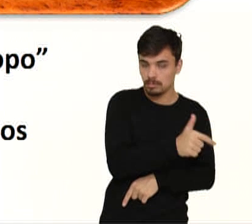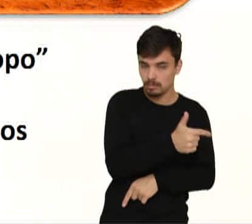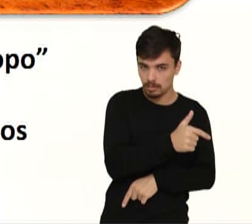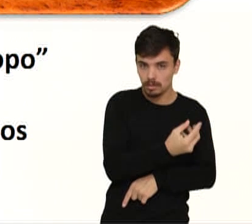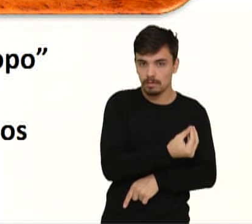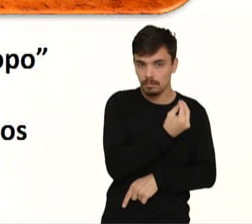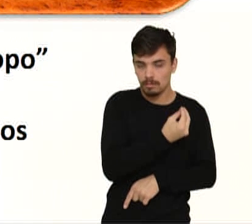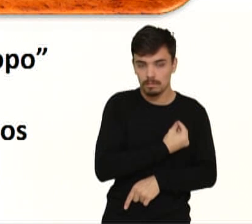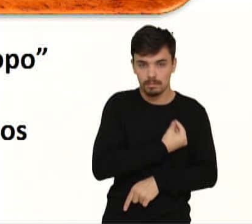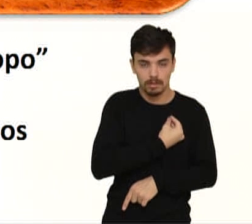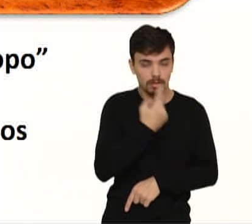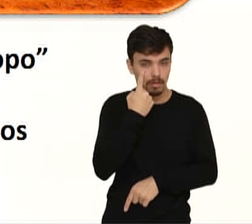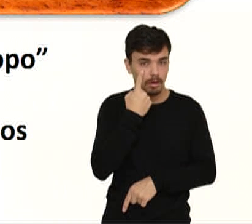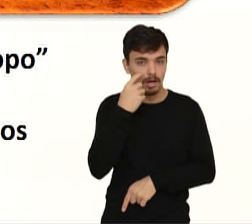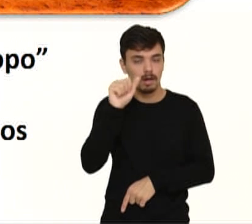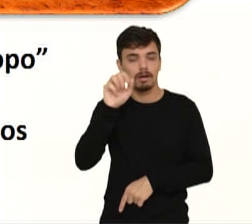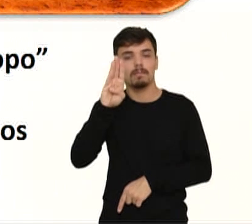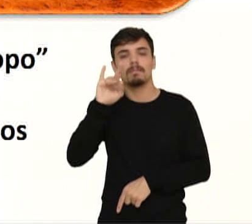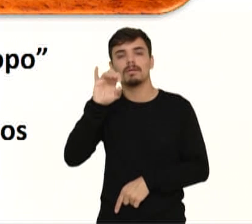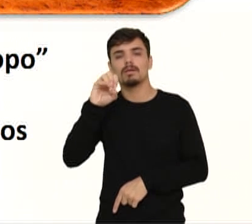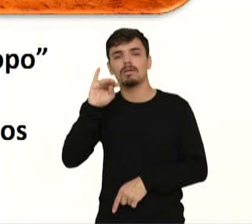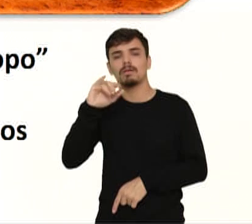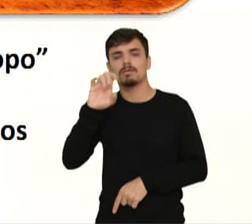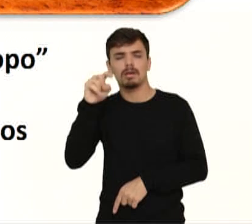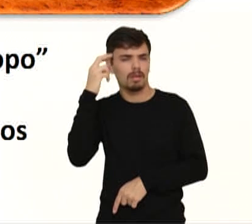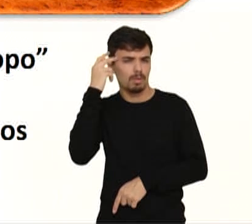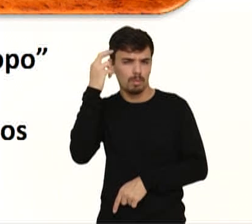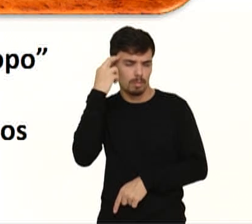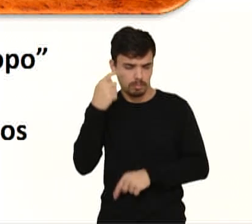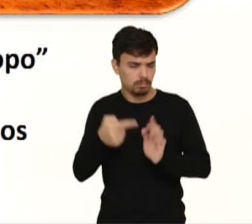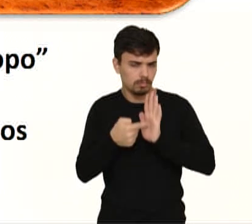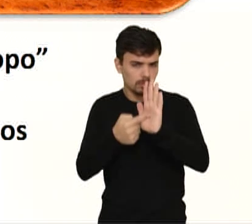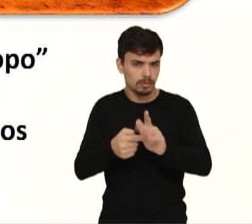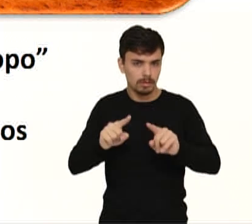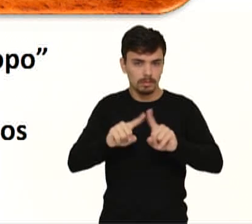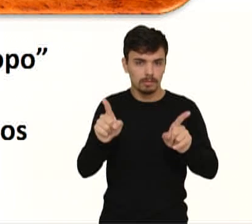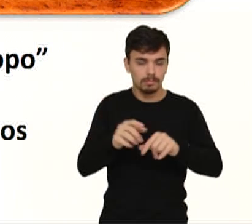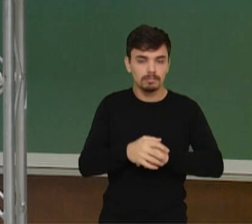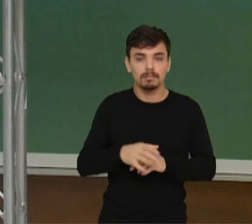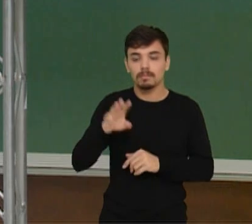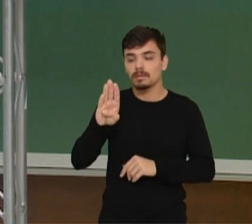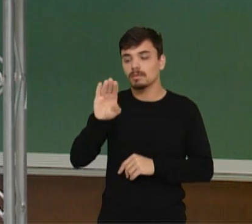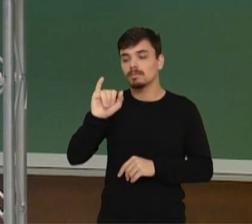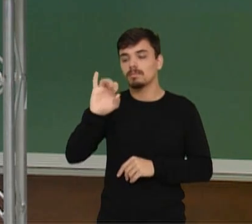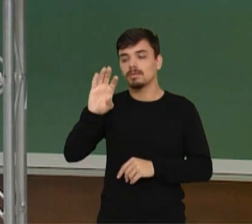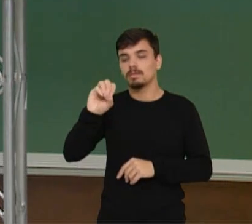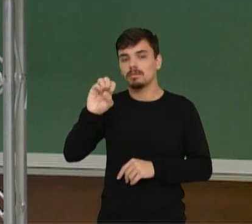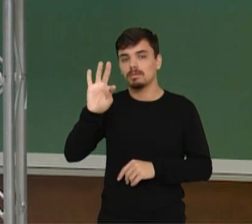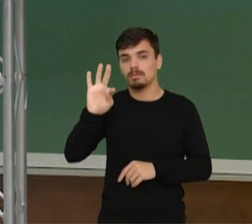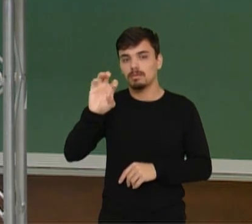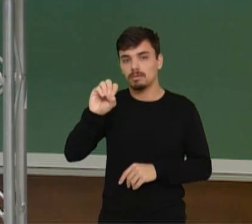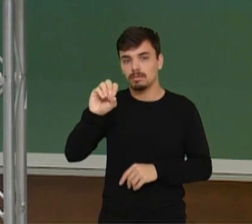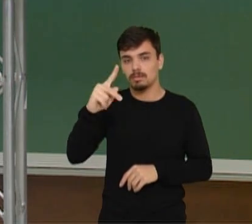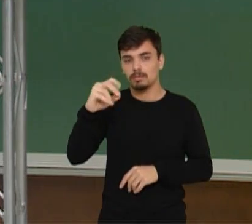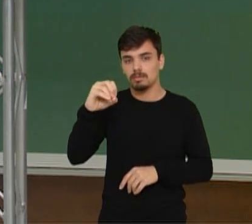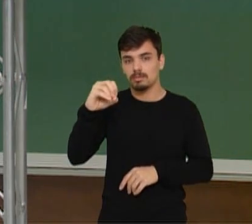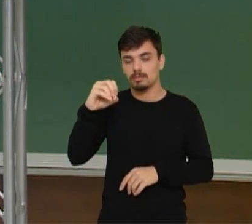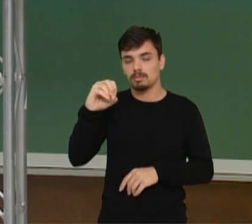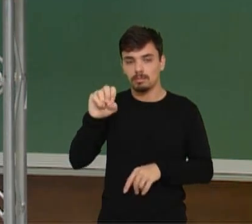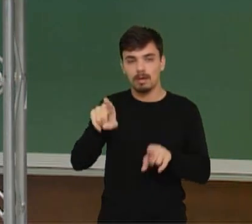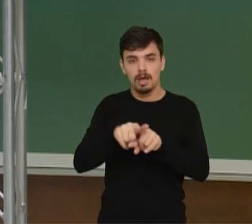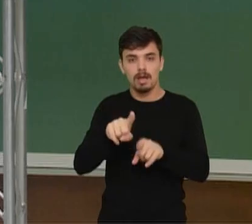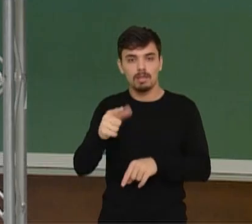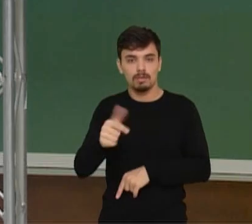Então também não é muito comum aparecer, mas se aparecer você já sabe. Biótopo são coisas que não são vivas, né? Os